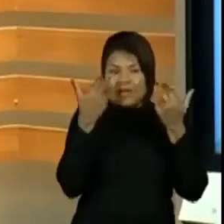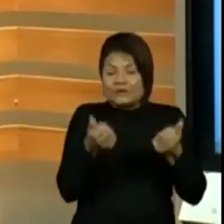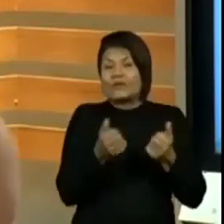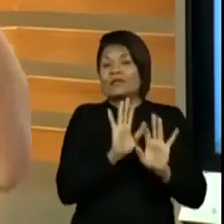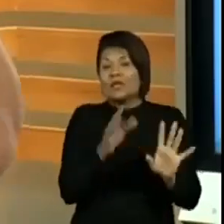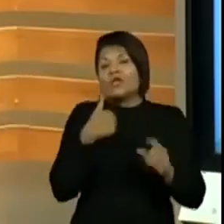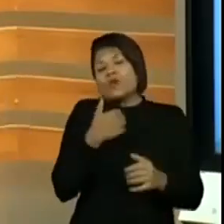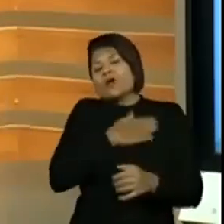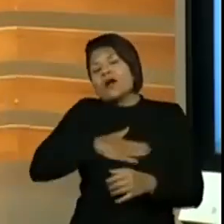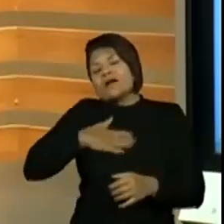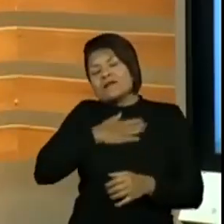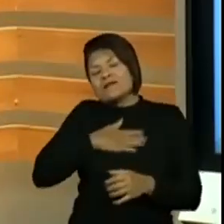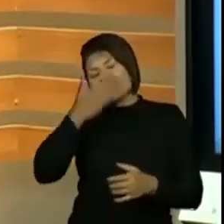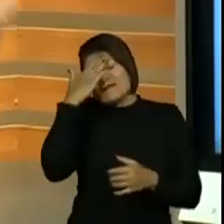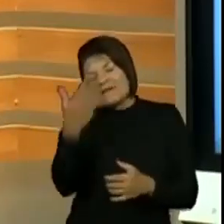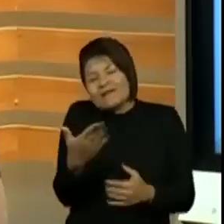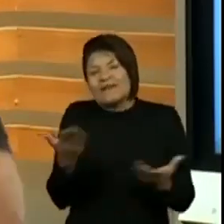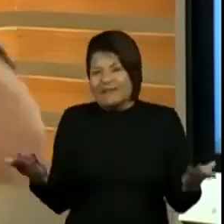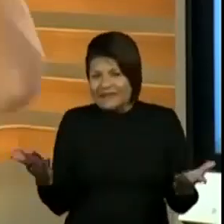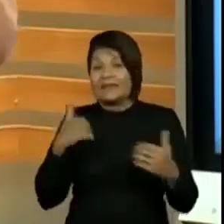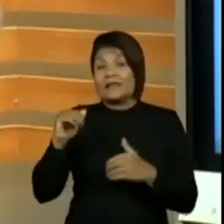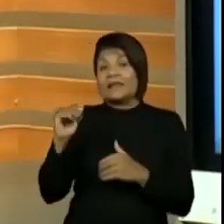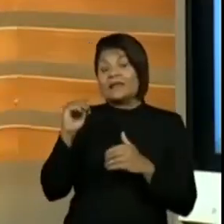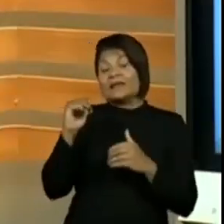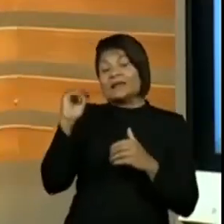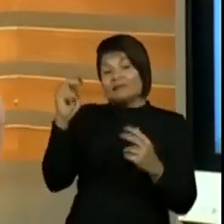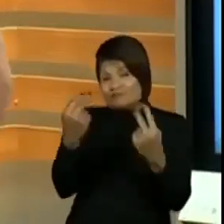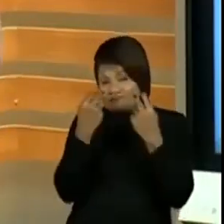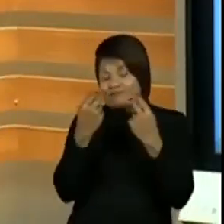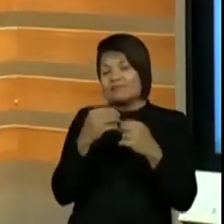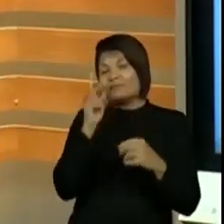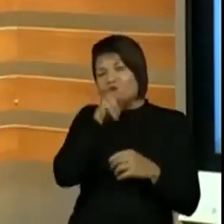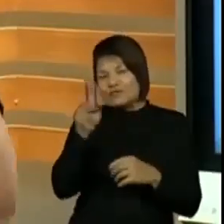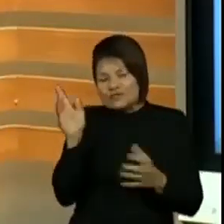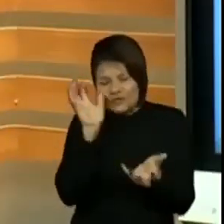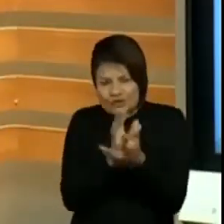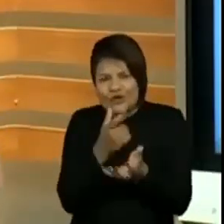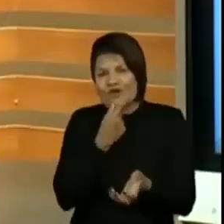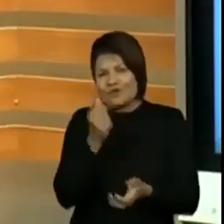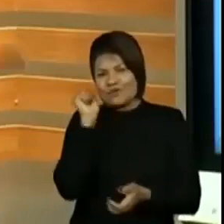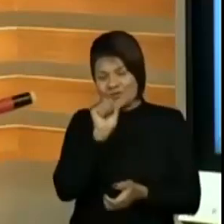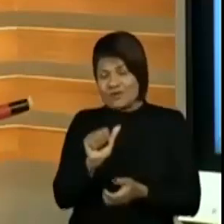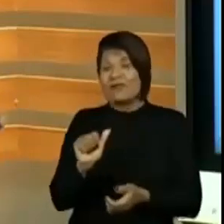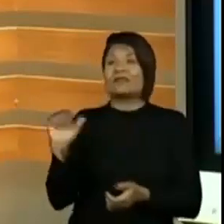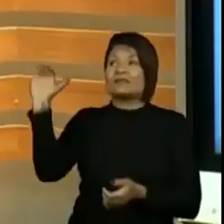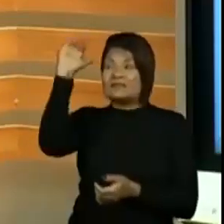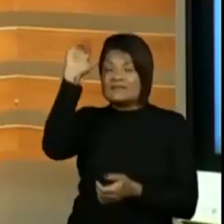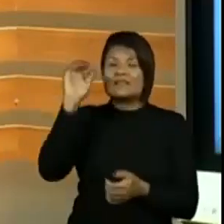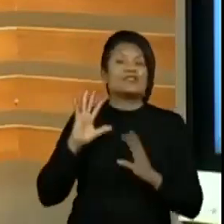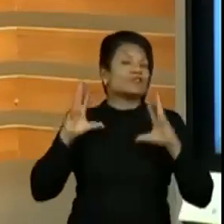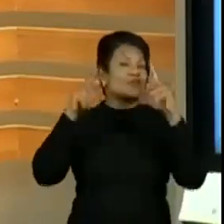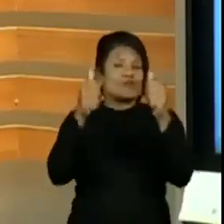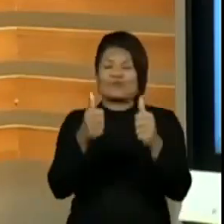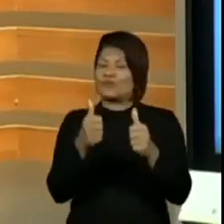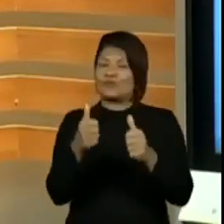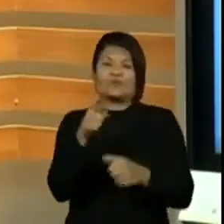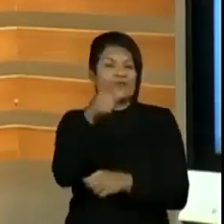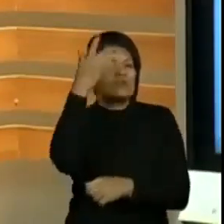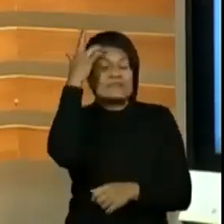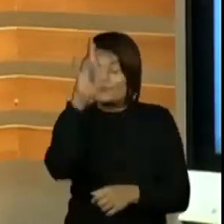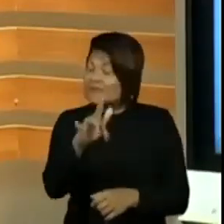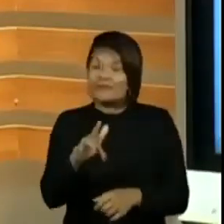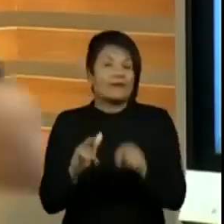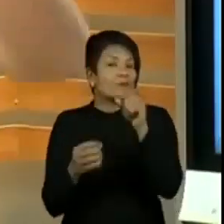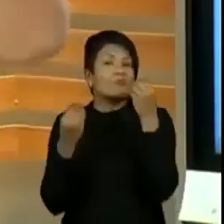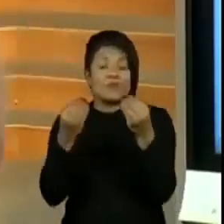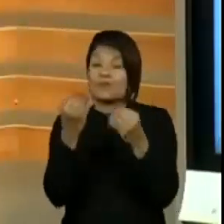a presença dos responsáveis, dos professores, das professoras, de todo mundo. Vocês não sabem o quanto vocês estão